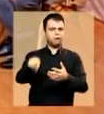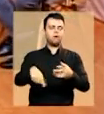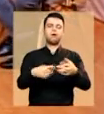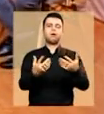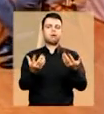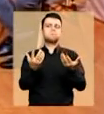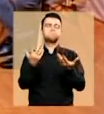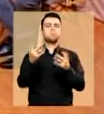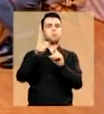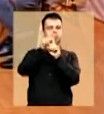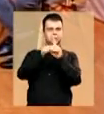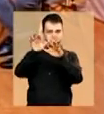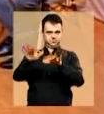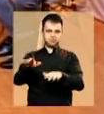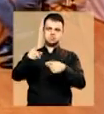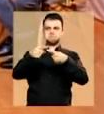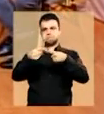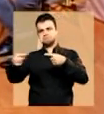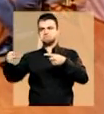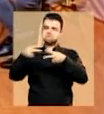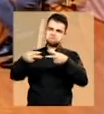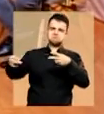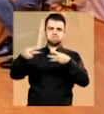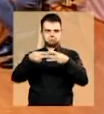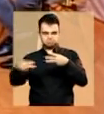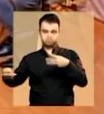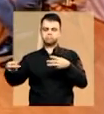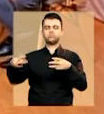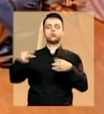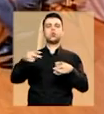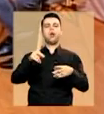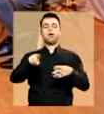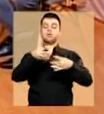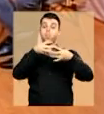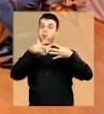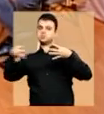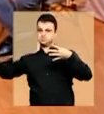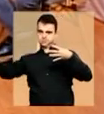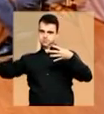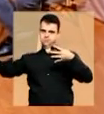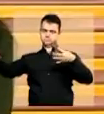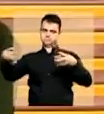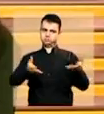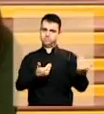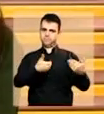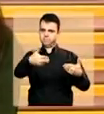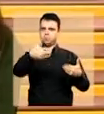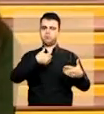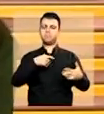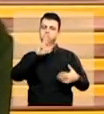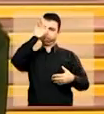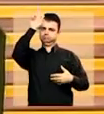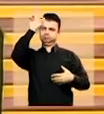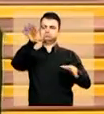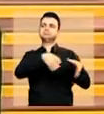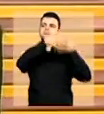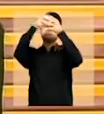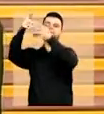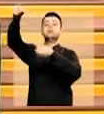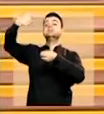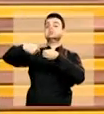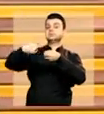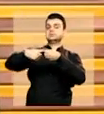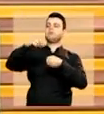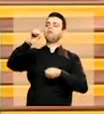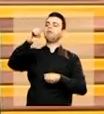é? Tem várias opções. Tem 2 semanas, 3, mas eu vou acompanhar um grupo de 4 agora, por exemplo. Então, são 3 semanas em Oxford, na Inglaterra. Eles vão